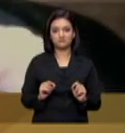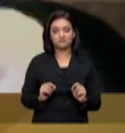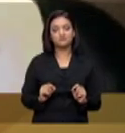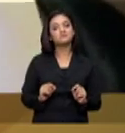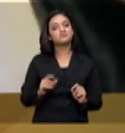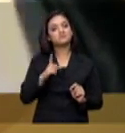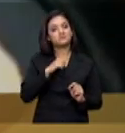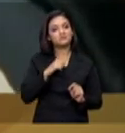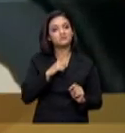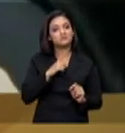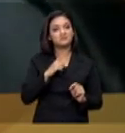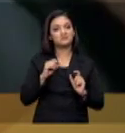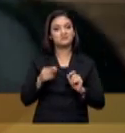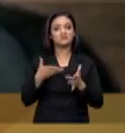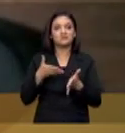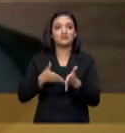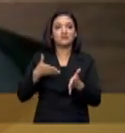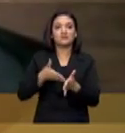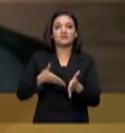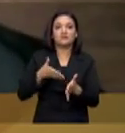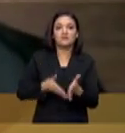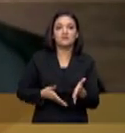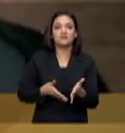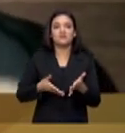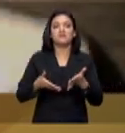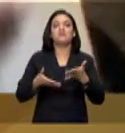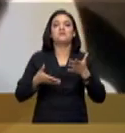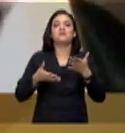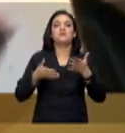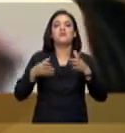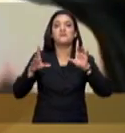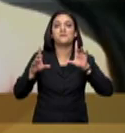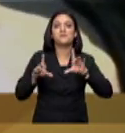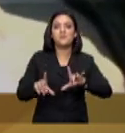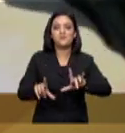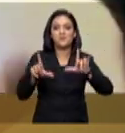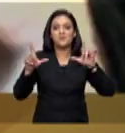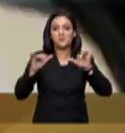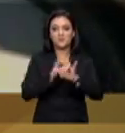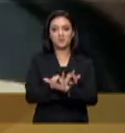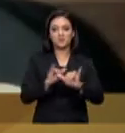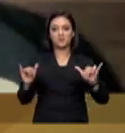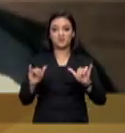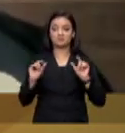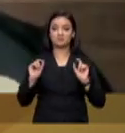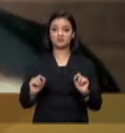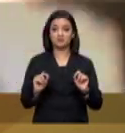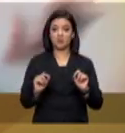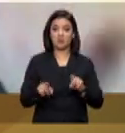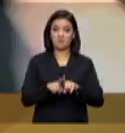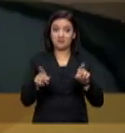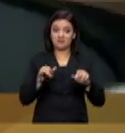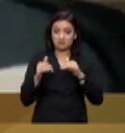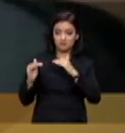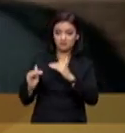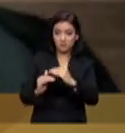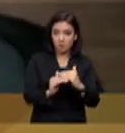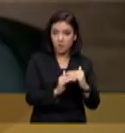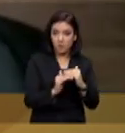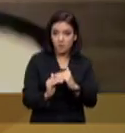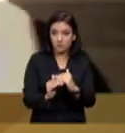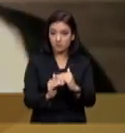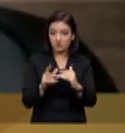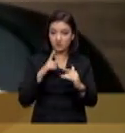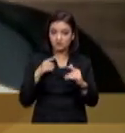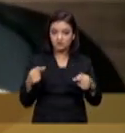as restrições à publicidade, desde que proporcionais, como ocorre no